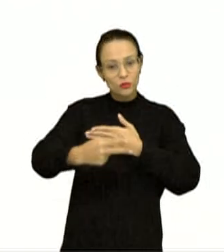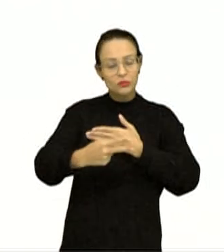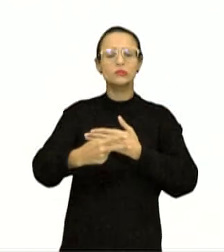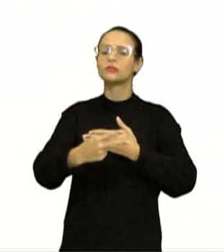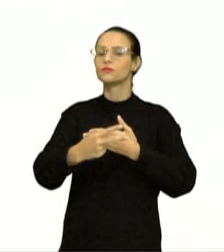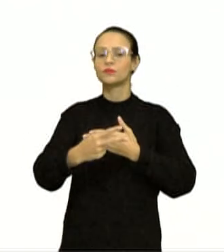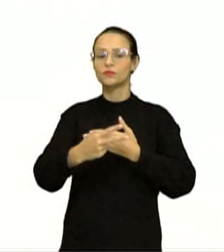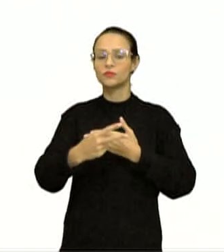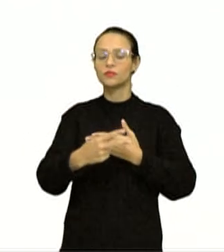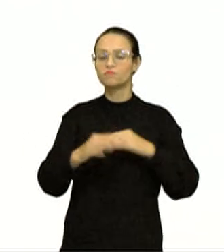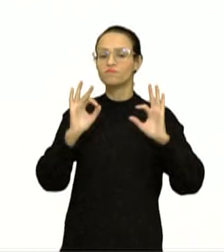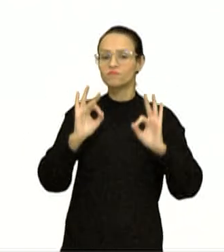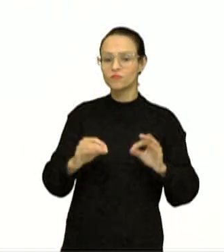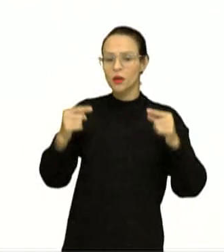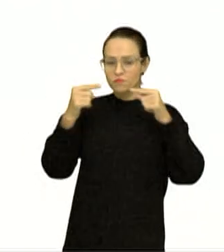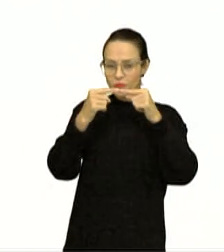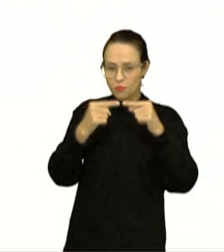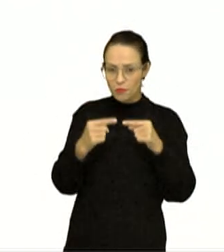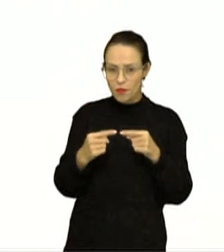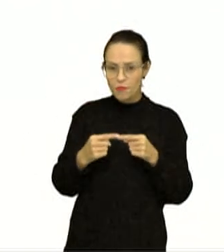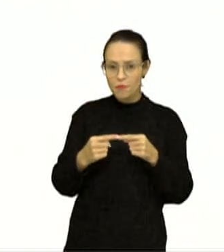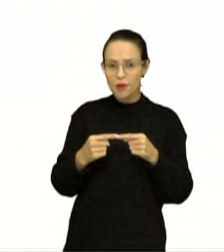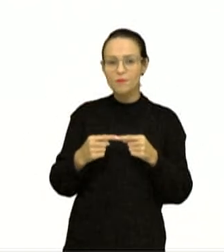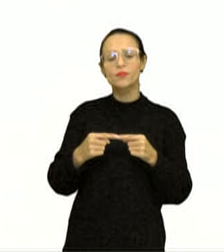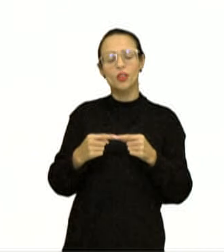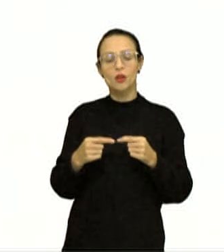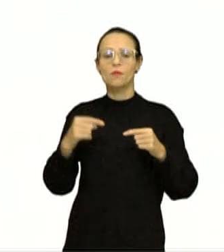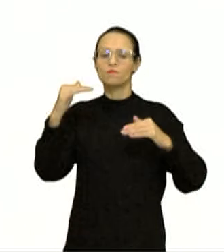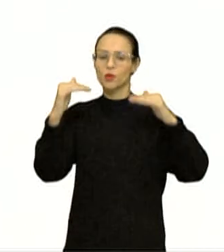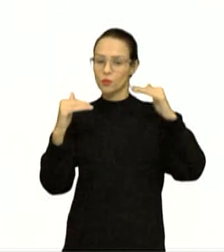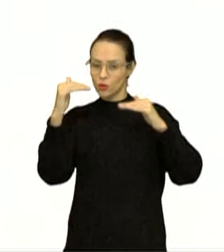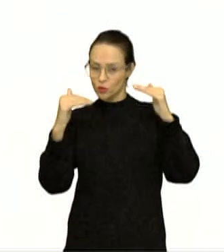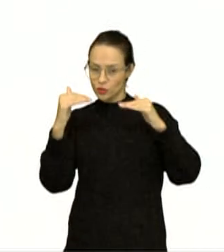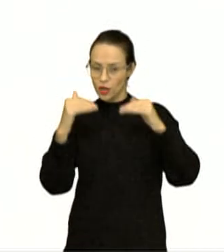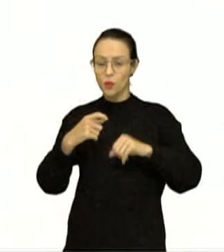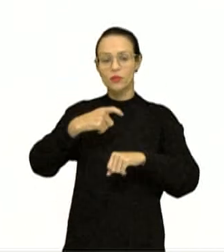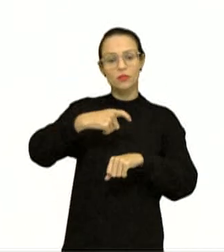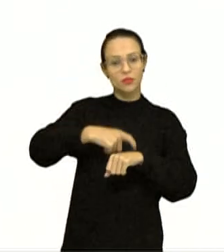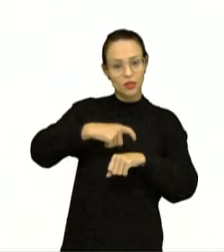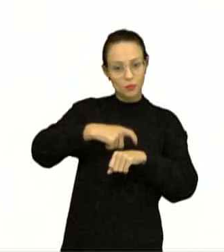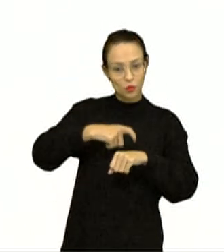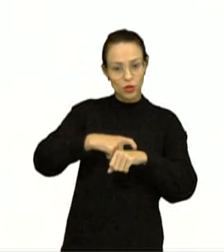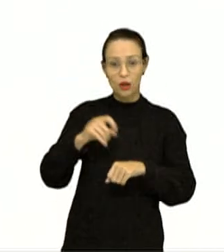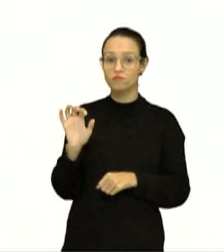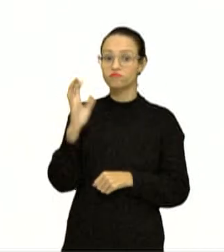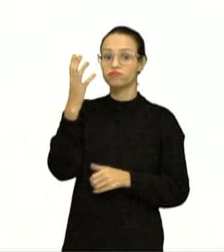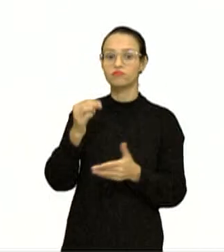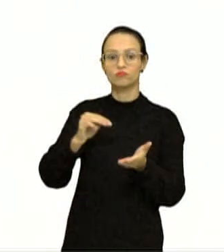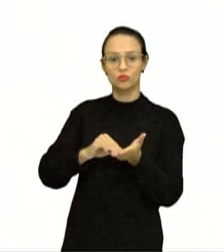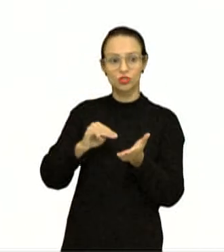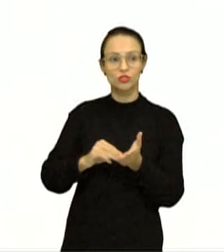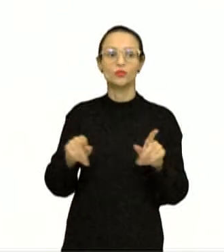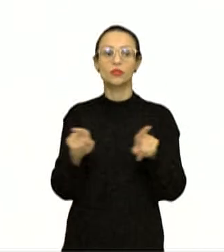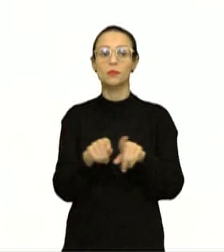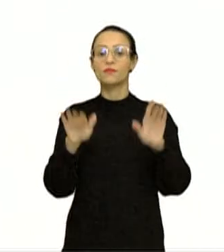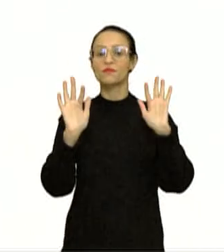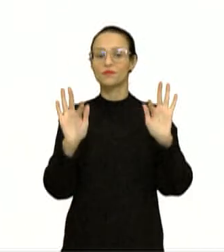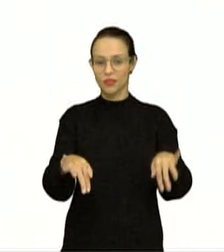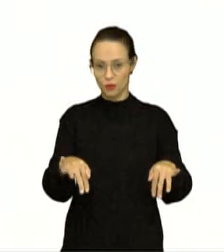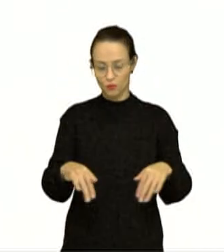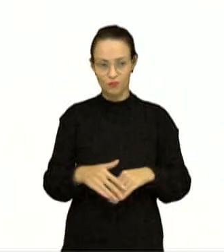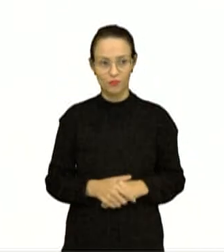condicional, conformativa, consecutiva, proporcional, temporal, causal e final. Veja